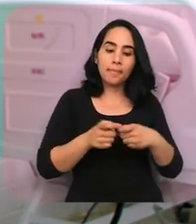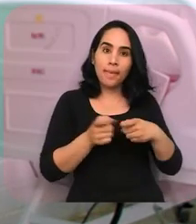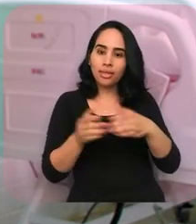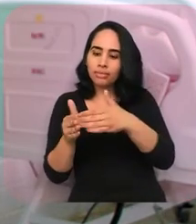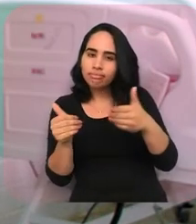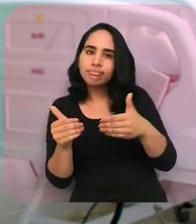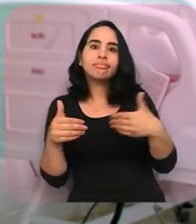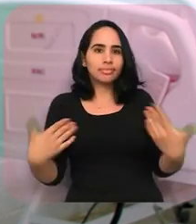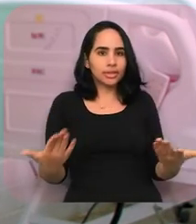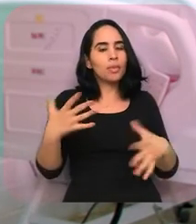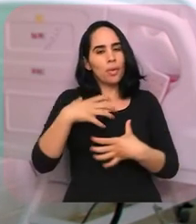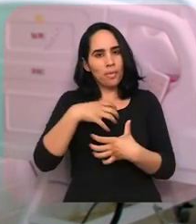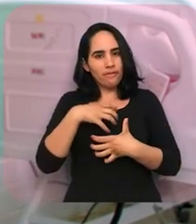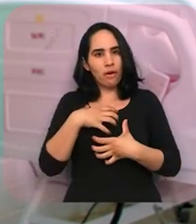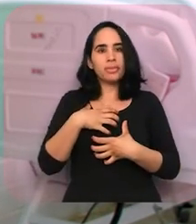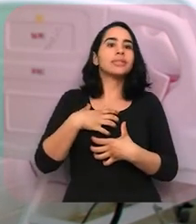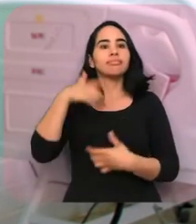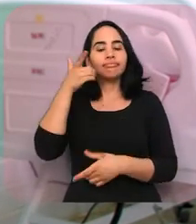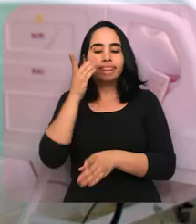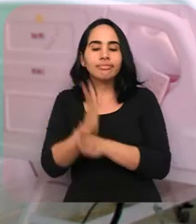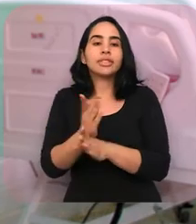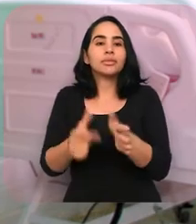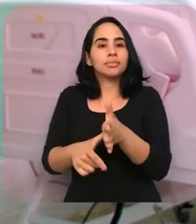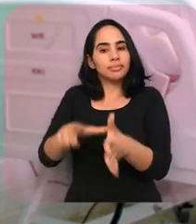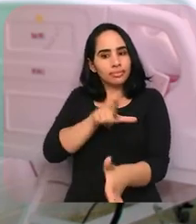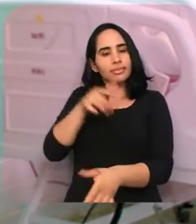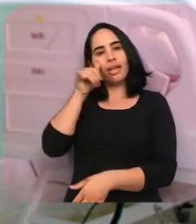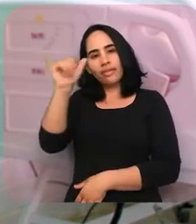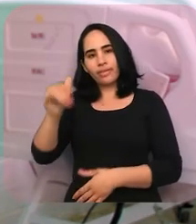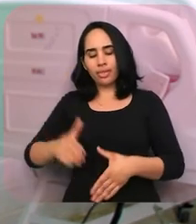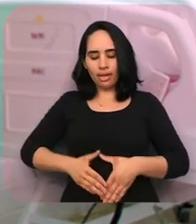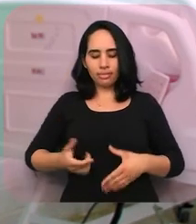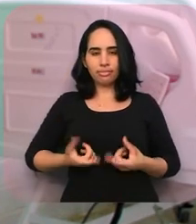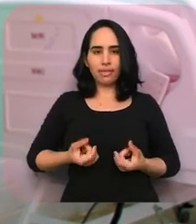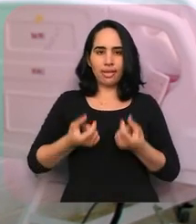forma, você estará prevenindo de forma precoce o